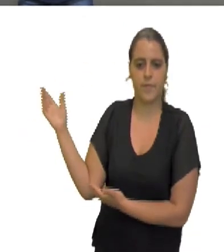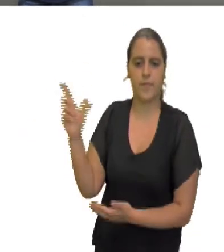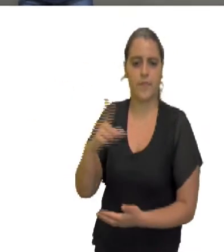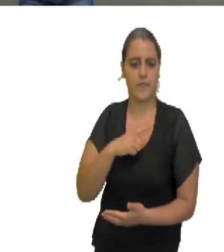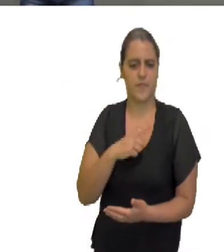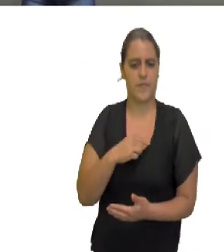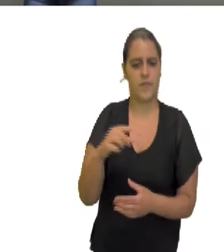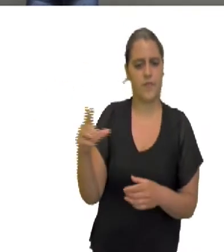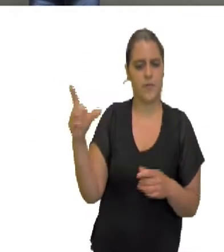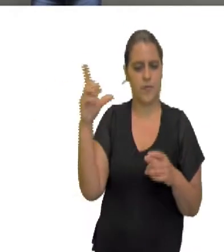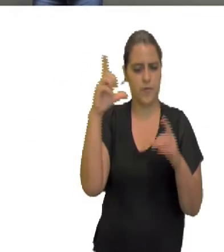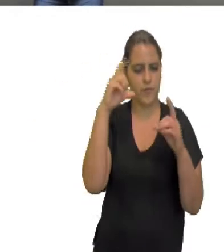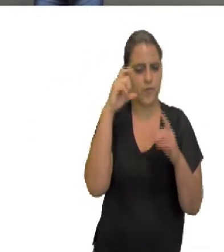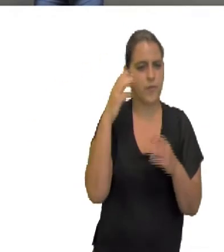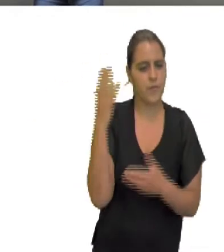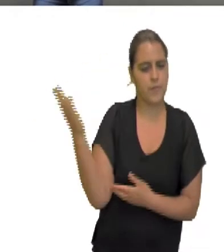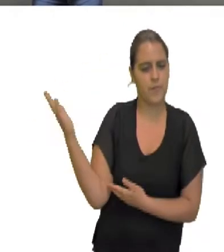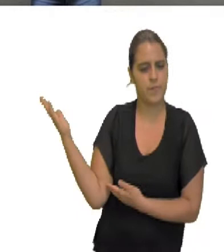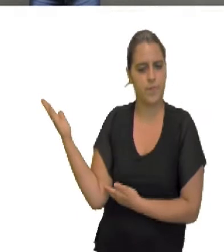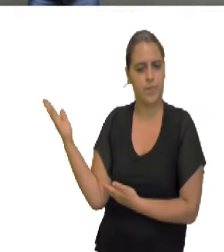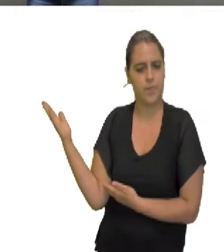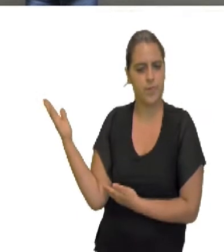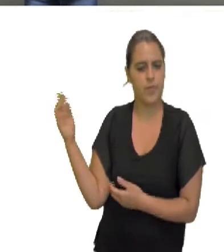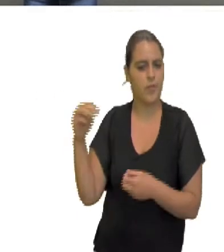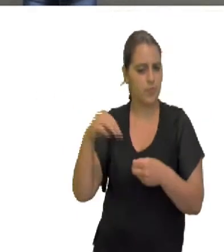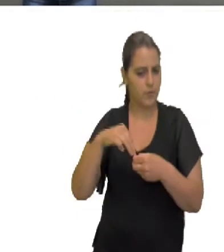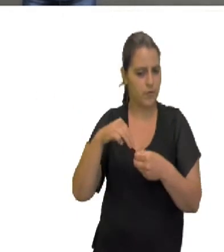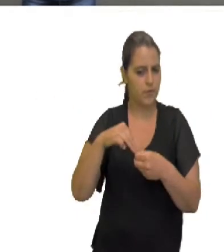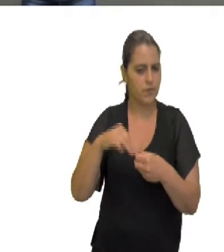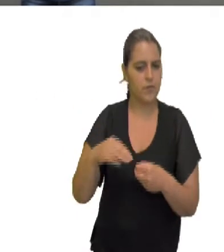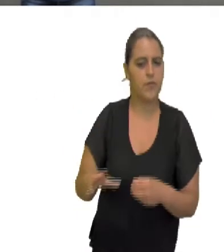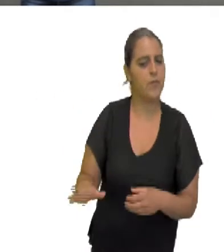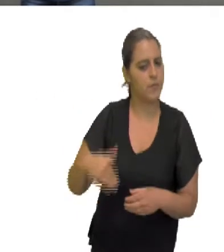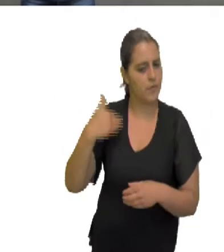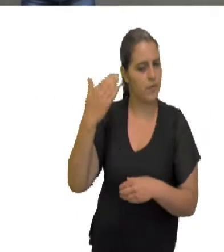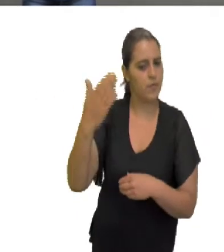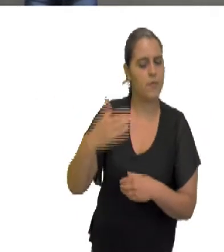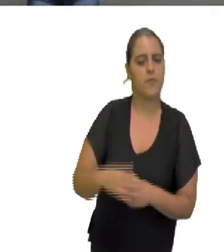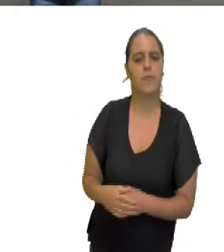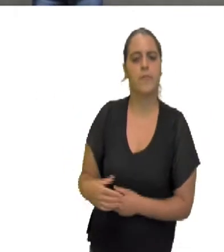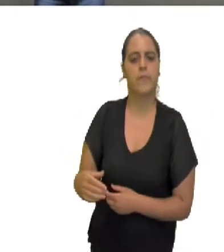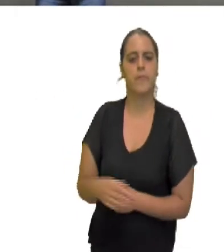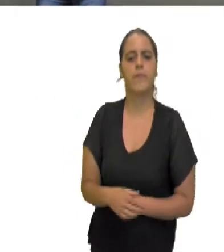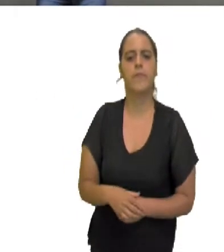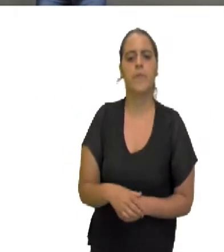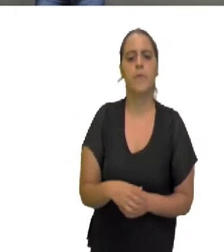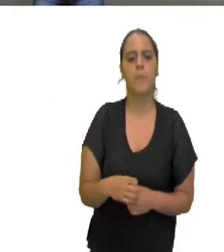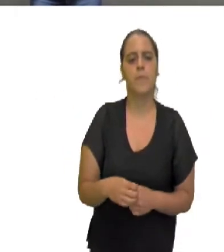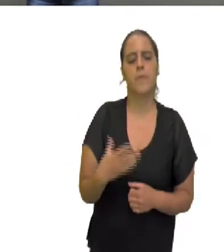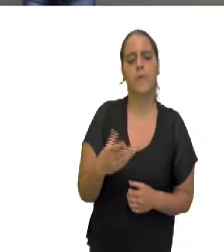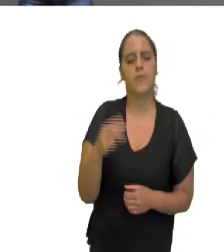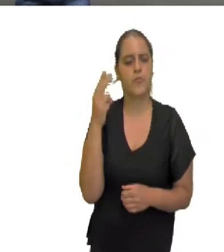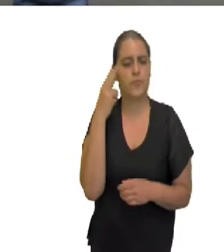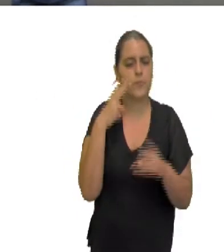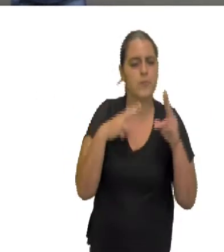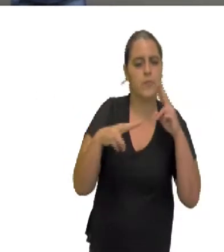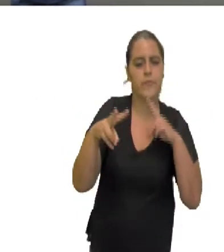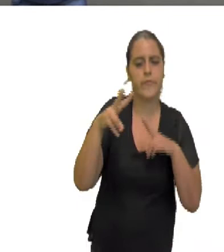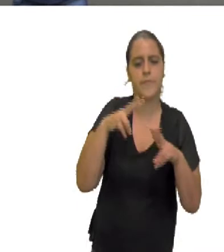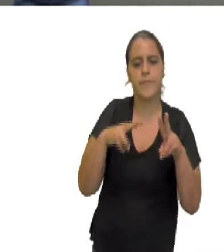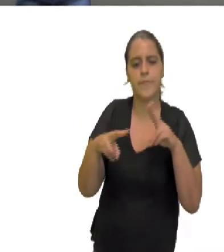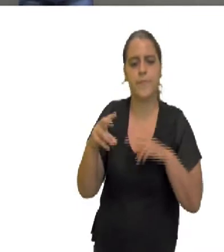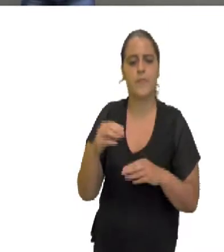outra imagem de um bairro, né, que fica numa parte mais elevada da cidade. Então, a gente percebe que